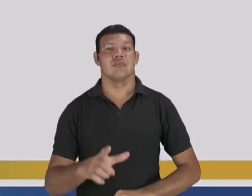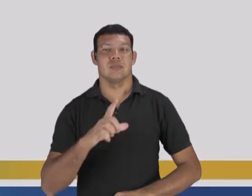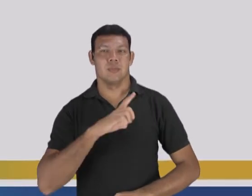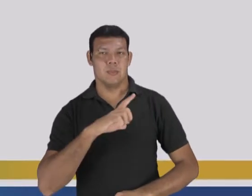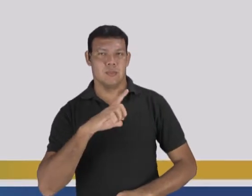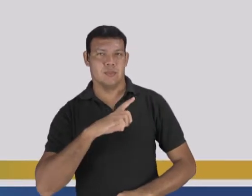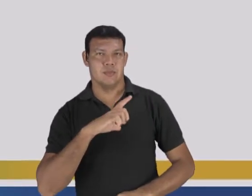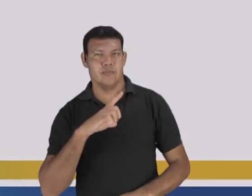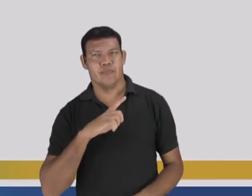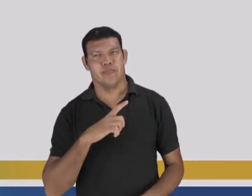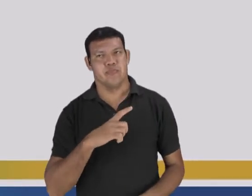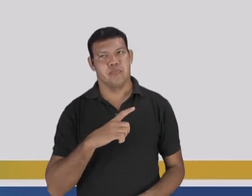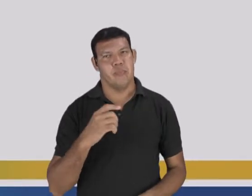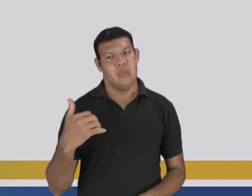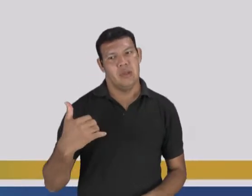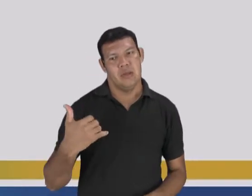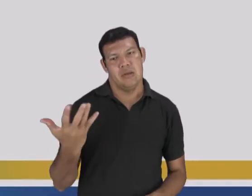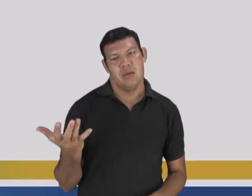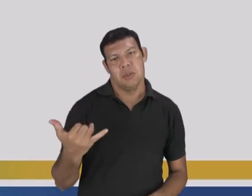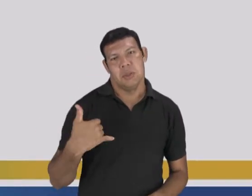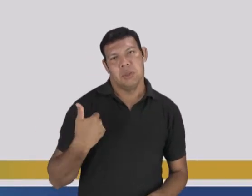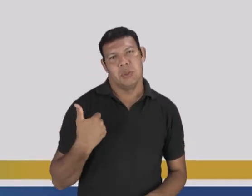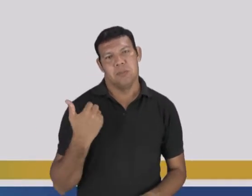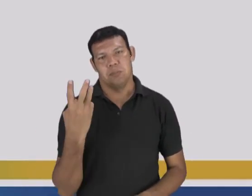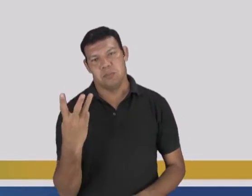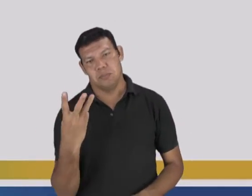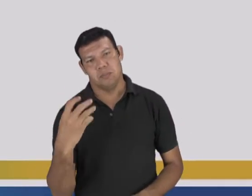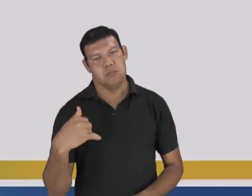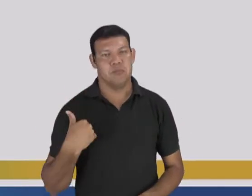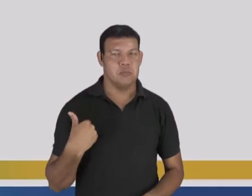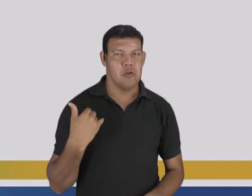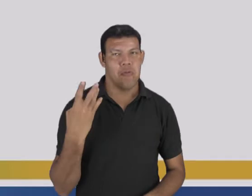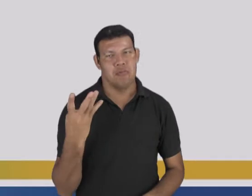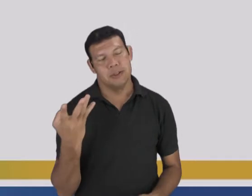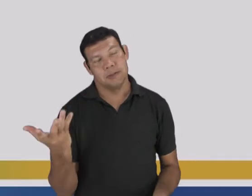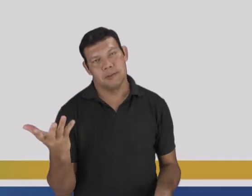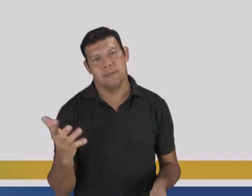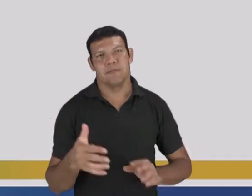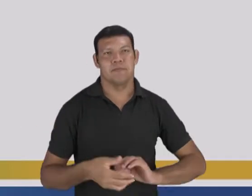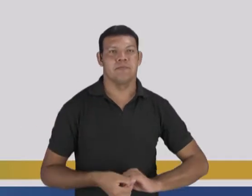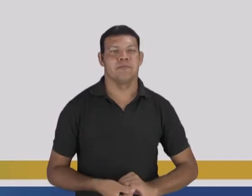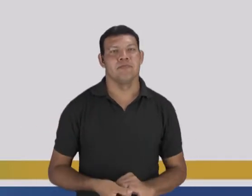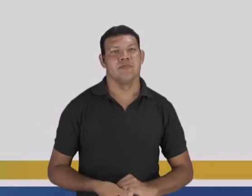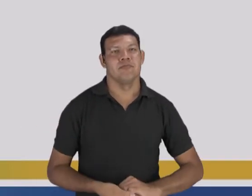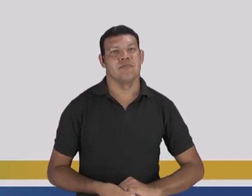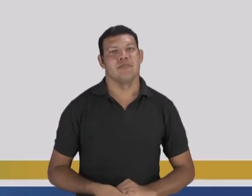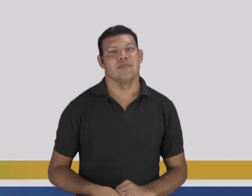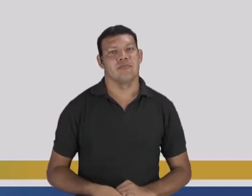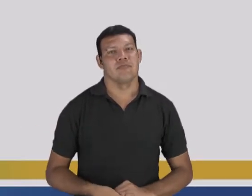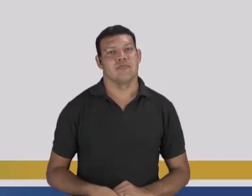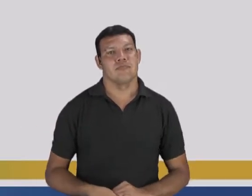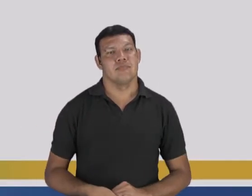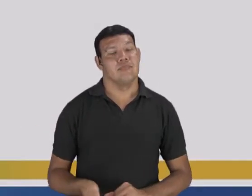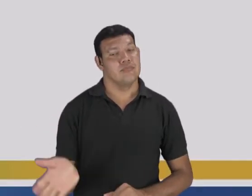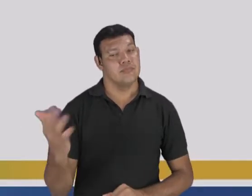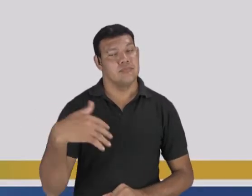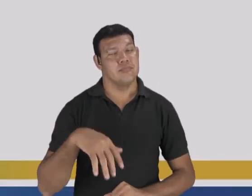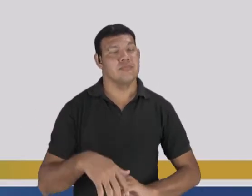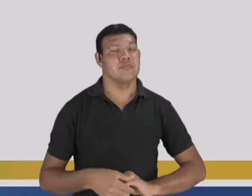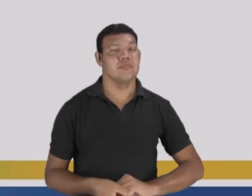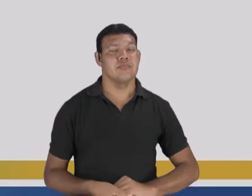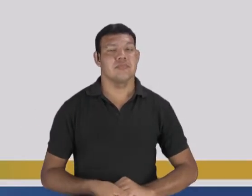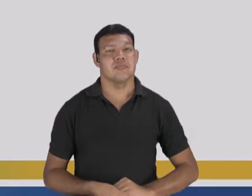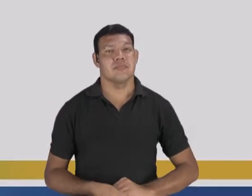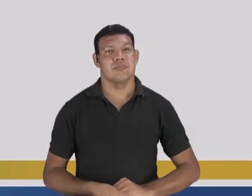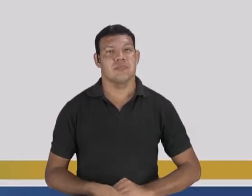12 anos, 13 anos, já? Vale? Muito bem. Seguimos, adelante, né?